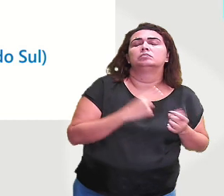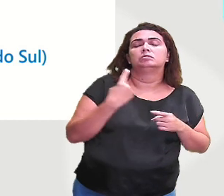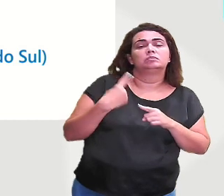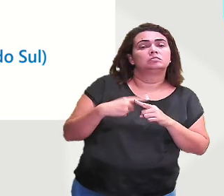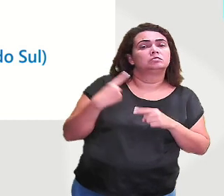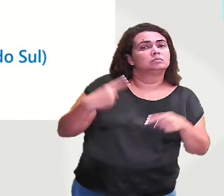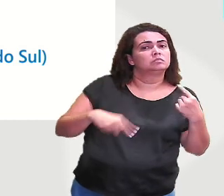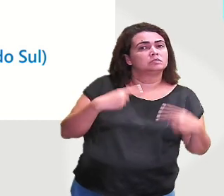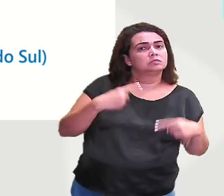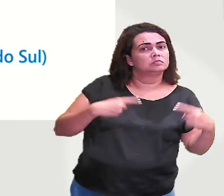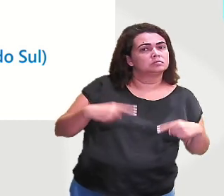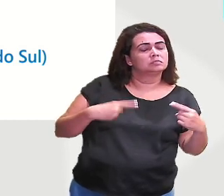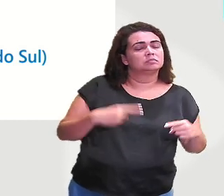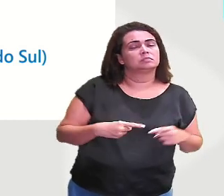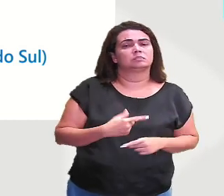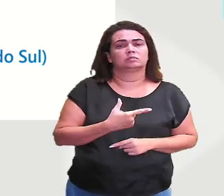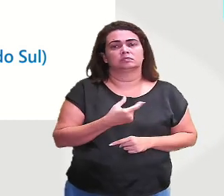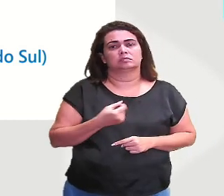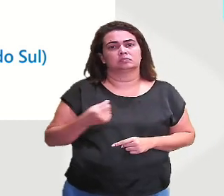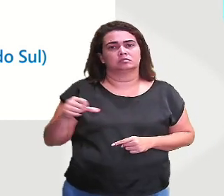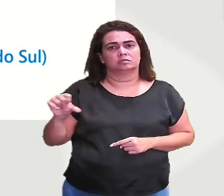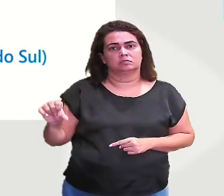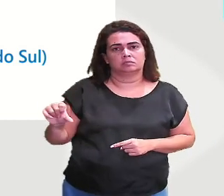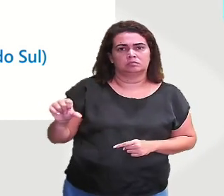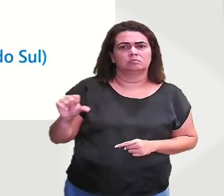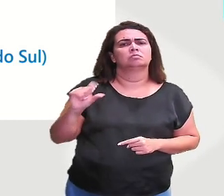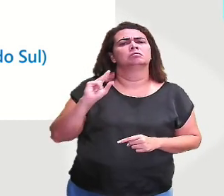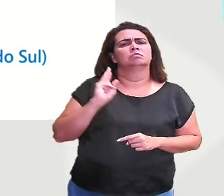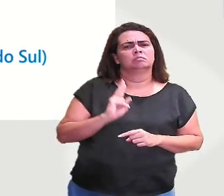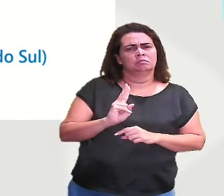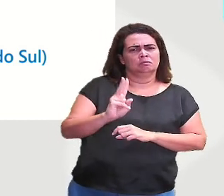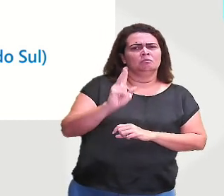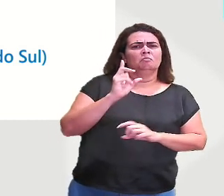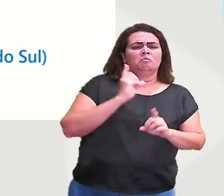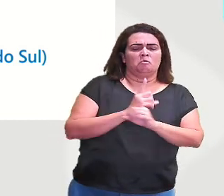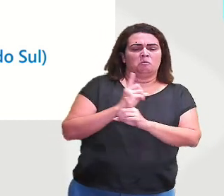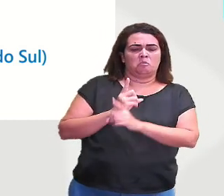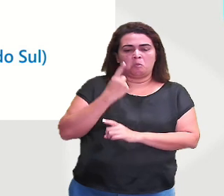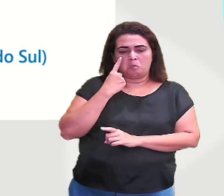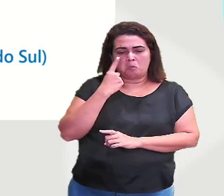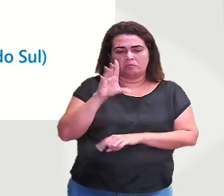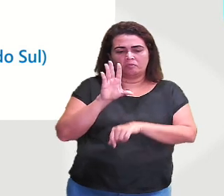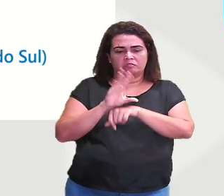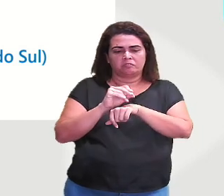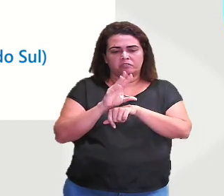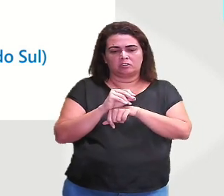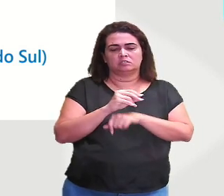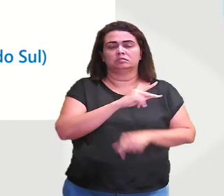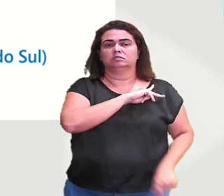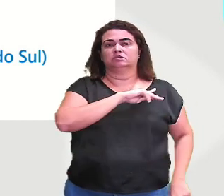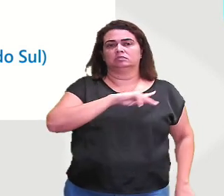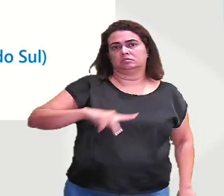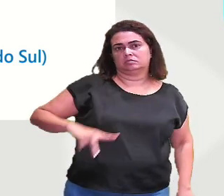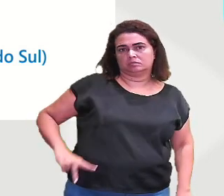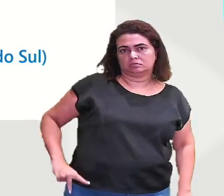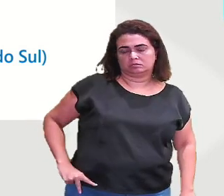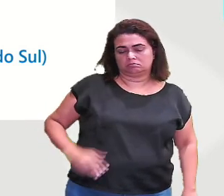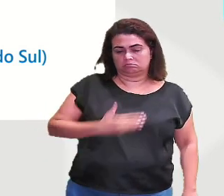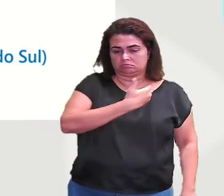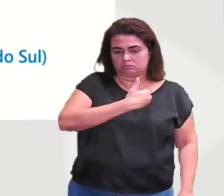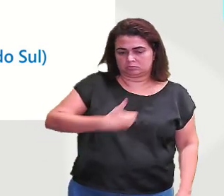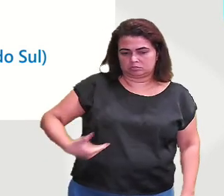Desde 2009, o líder do grupo realiza as cúpulas anuais que nós falamos. E aqui estão eles, né? Assim, atualmente, Vladimir Putin, né? O líder